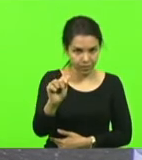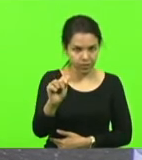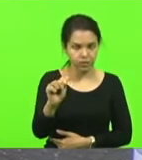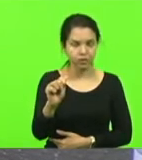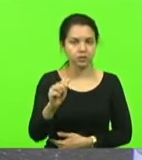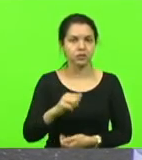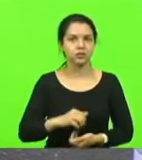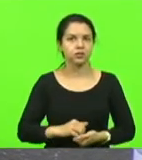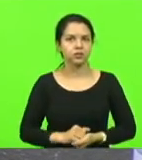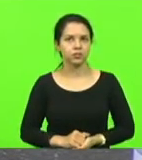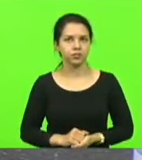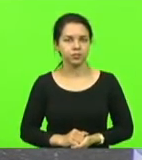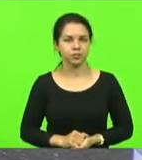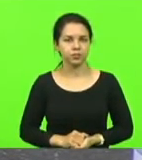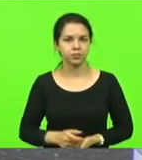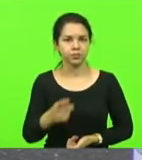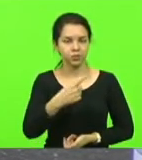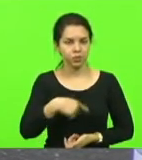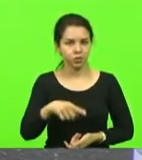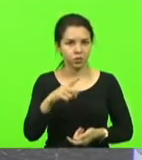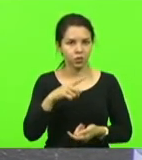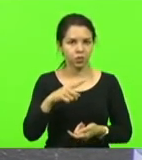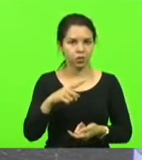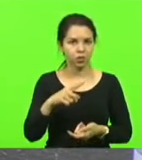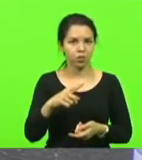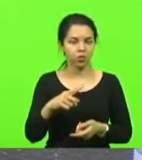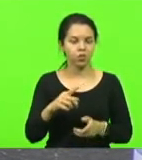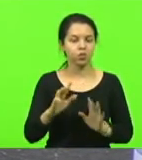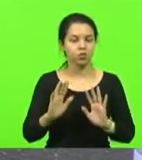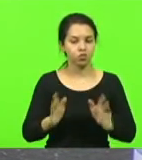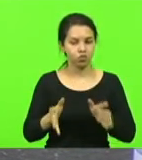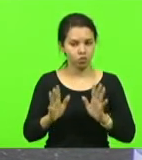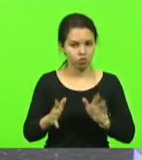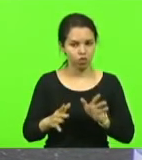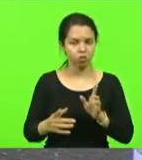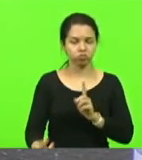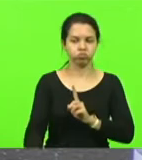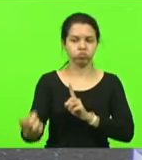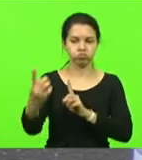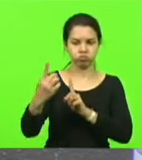e ouvimos, recebemos formalmente